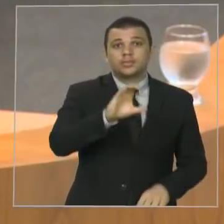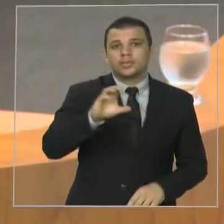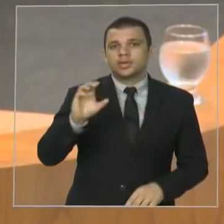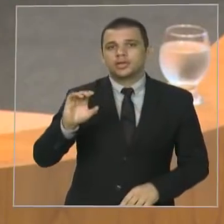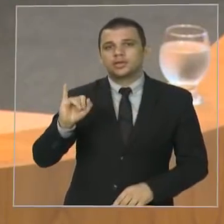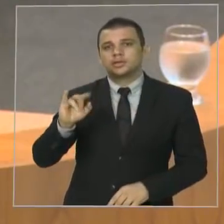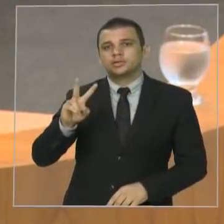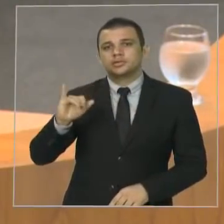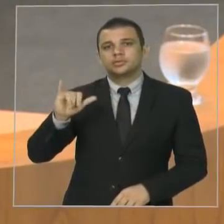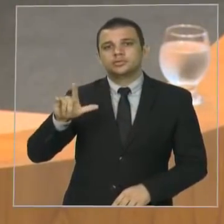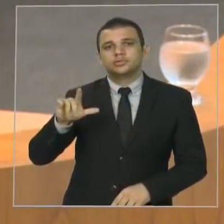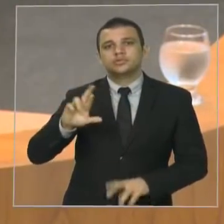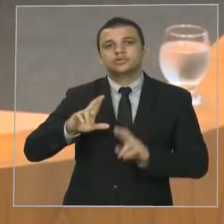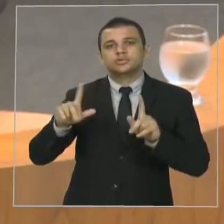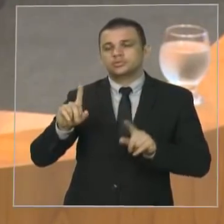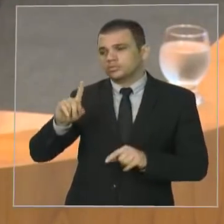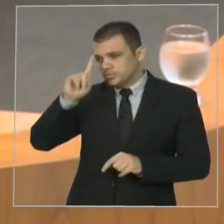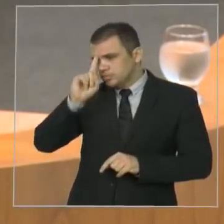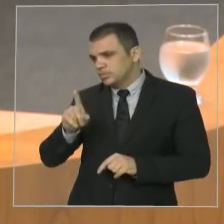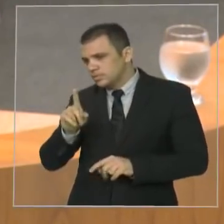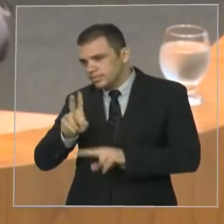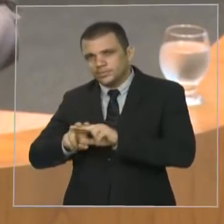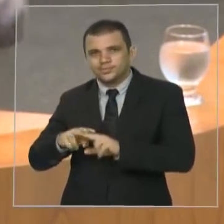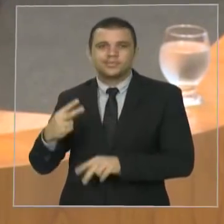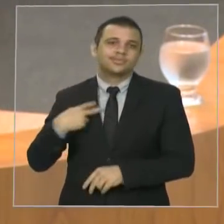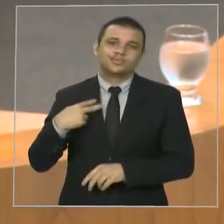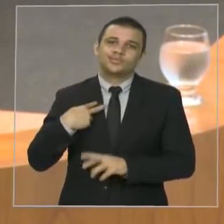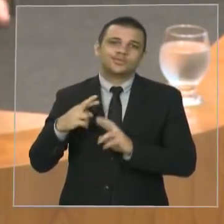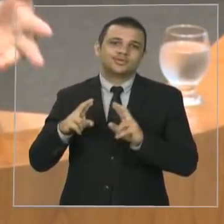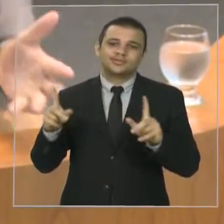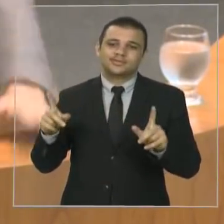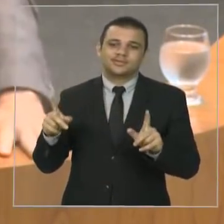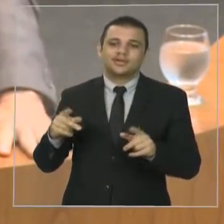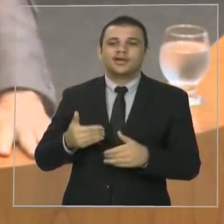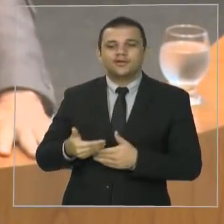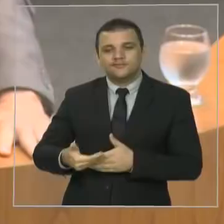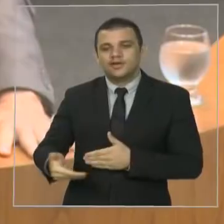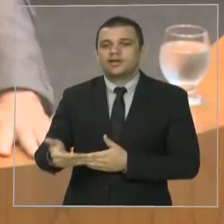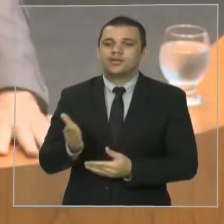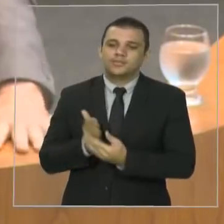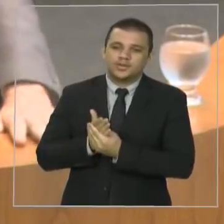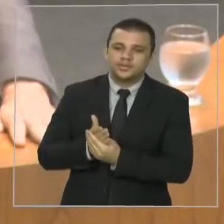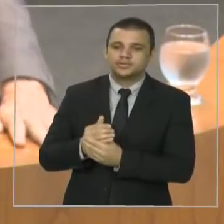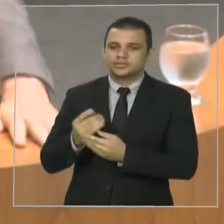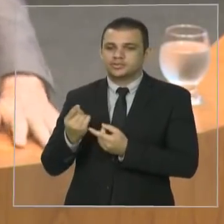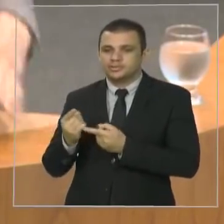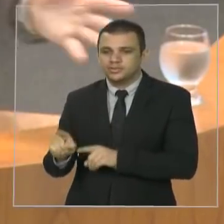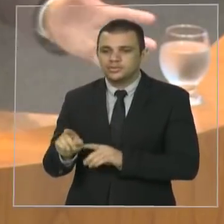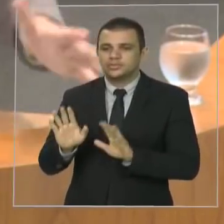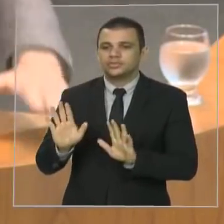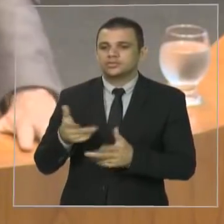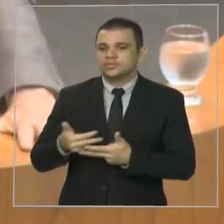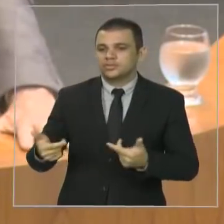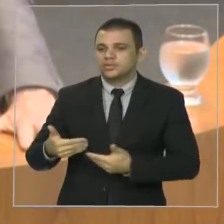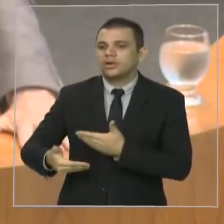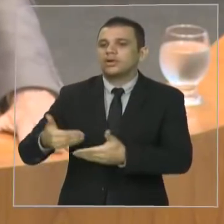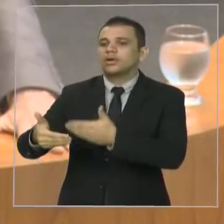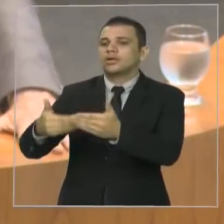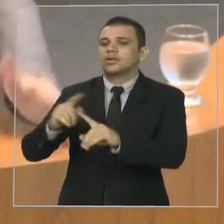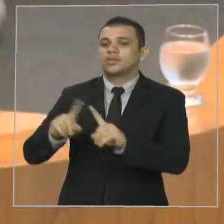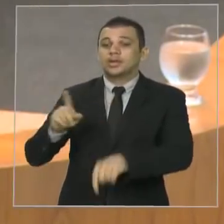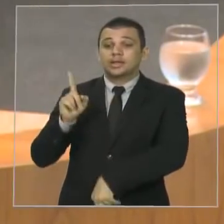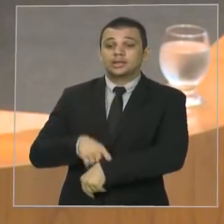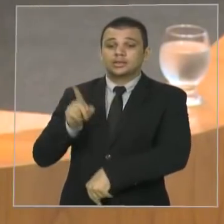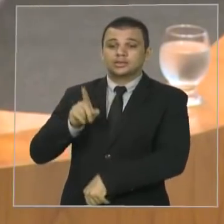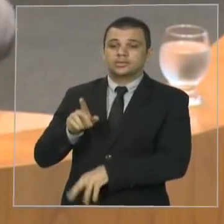Civil e o Sistema Penitenciário é uma outra legislação. Então, o